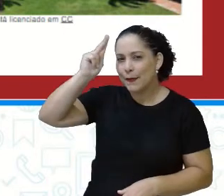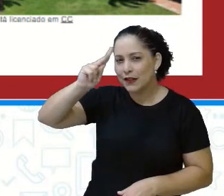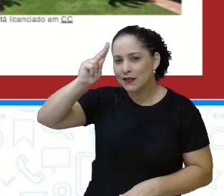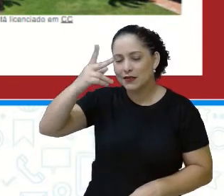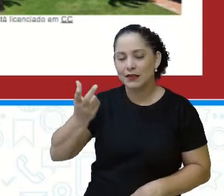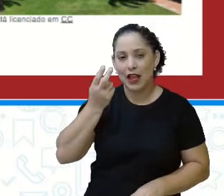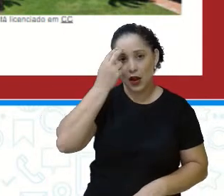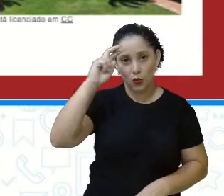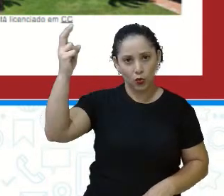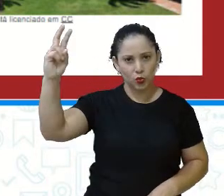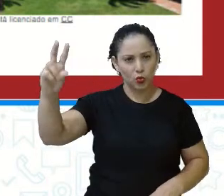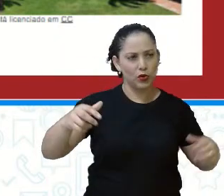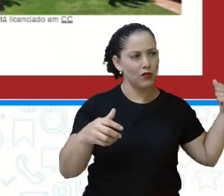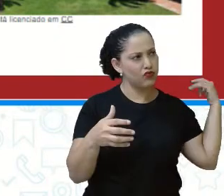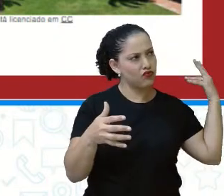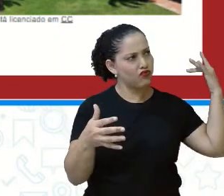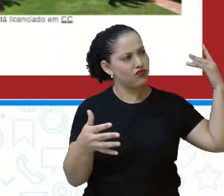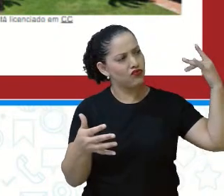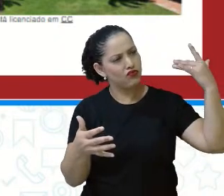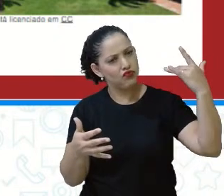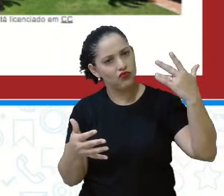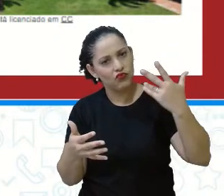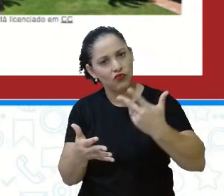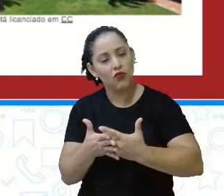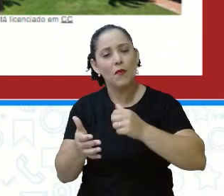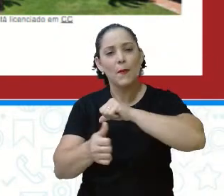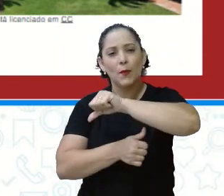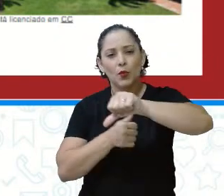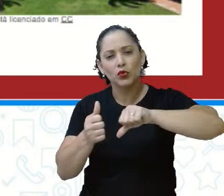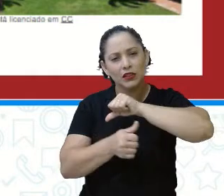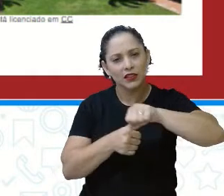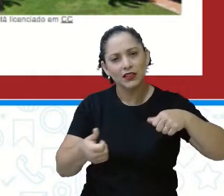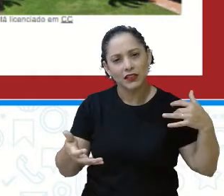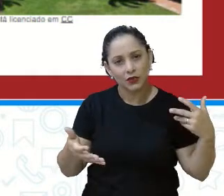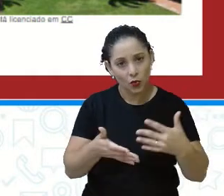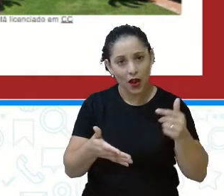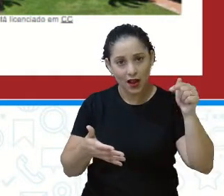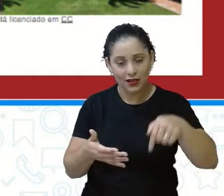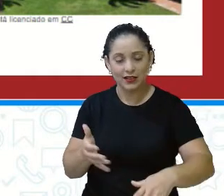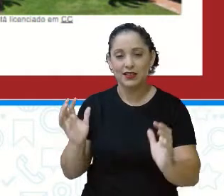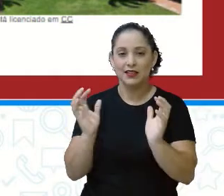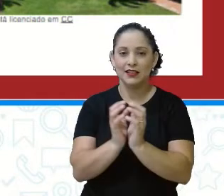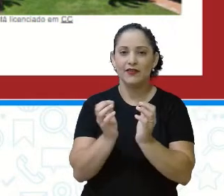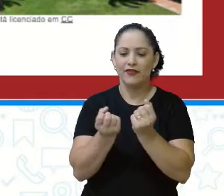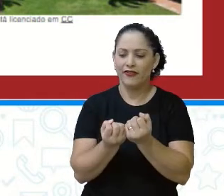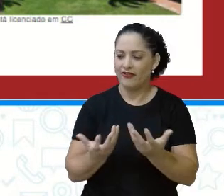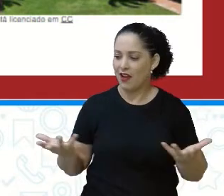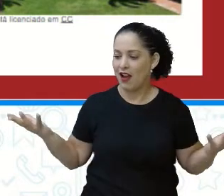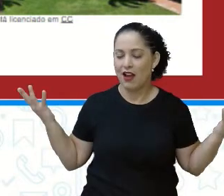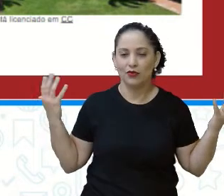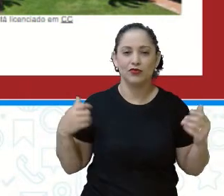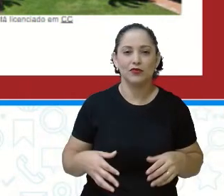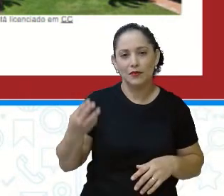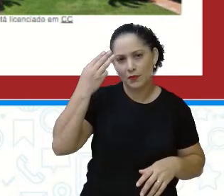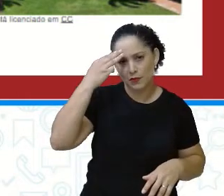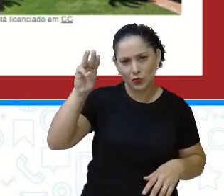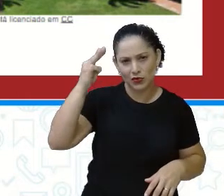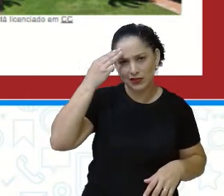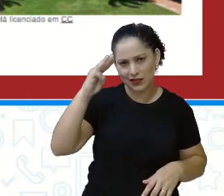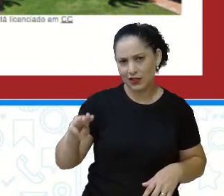longo do tempo. Então, aqui em Recife, existem vários museus, centros culturais e